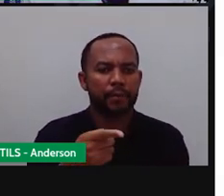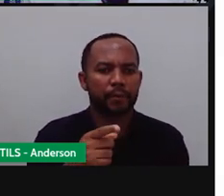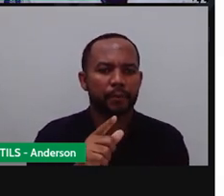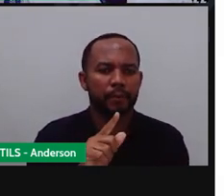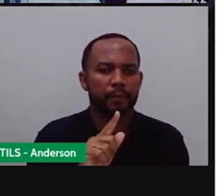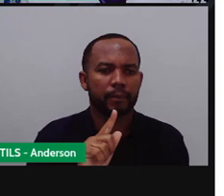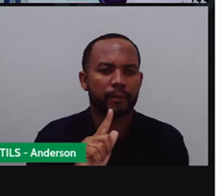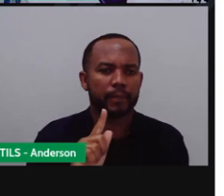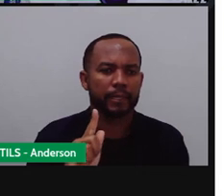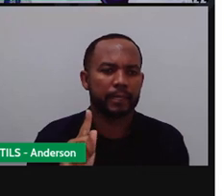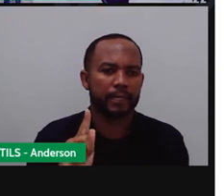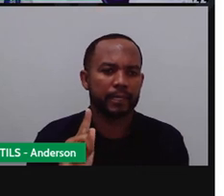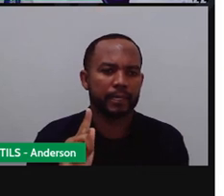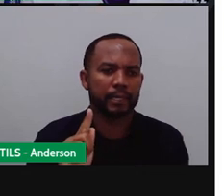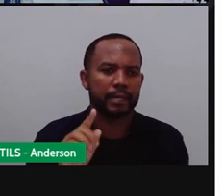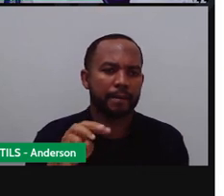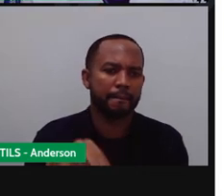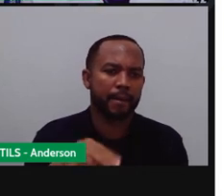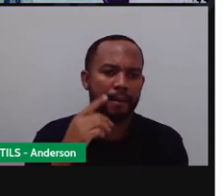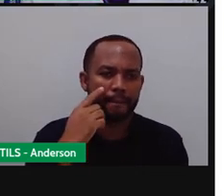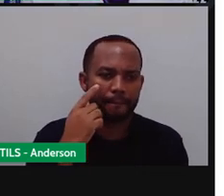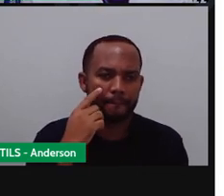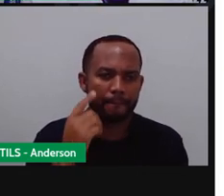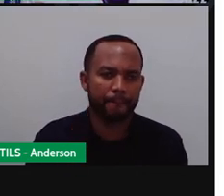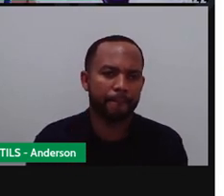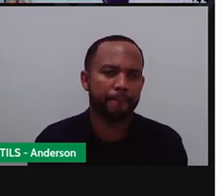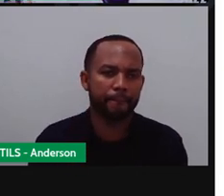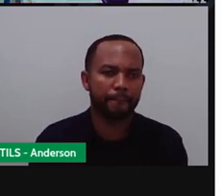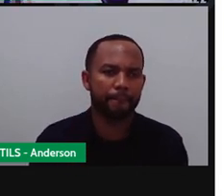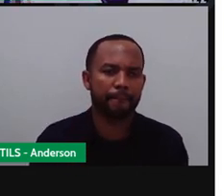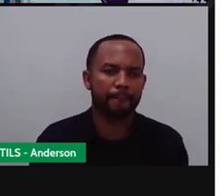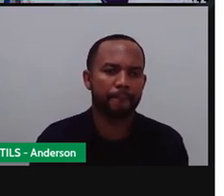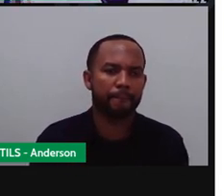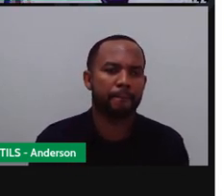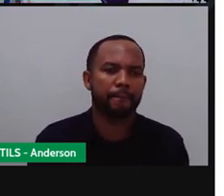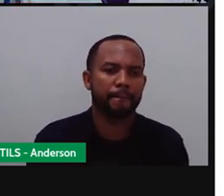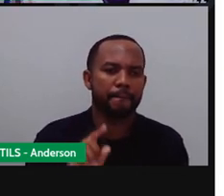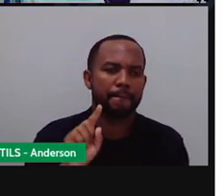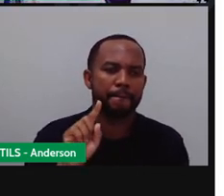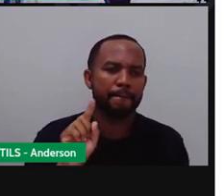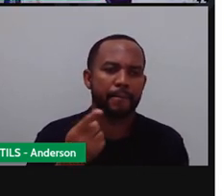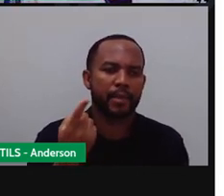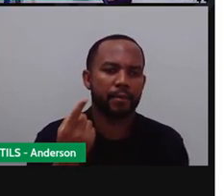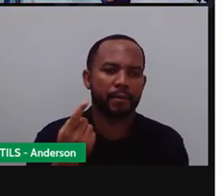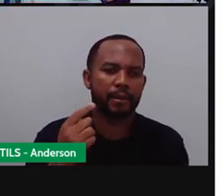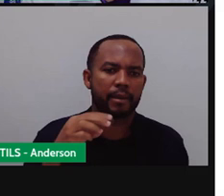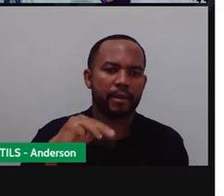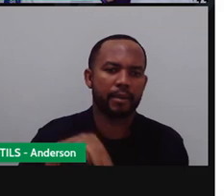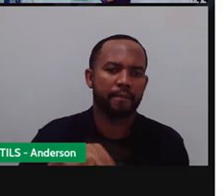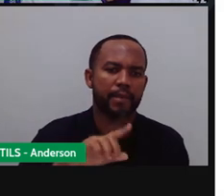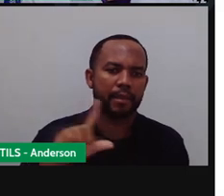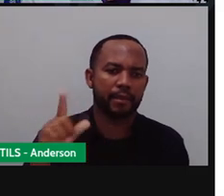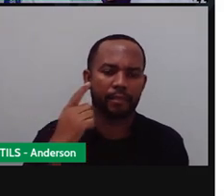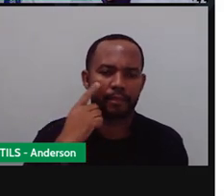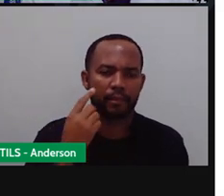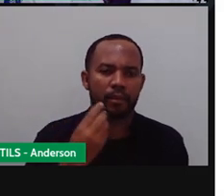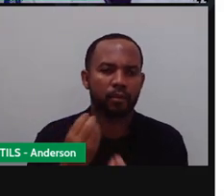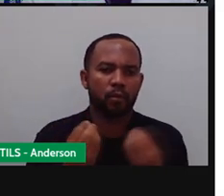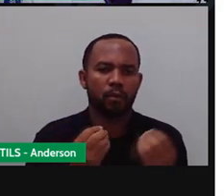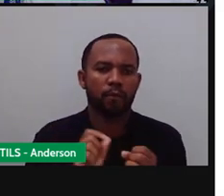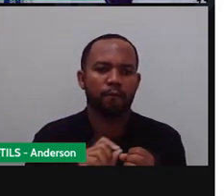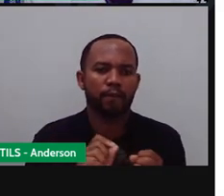1000 gramas. 1 litro tem quantos ml? 1000 ml, não é isso? Bom, e a gente vai para o modo de